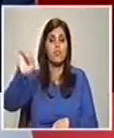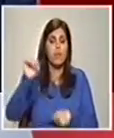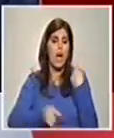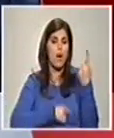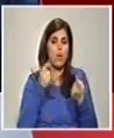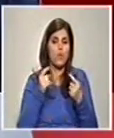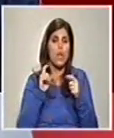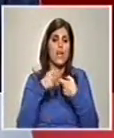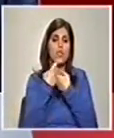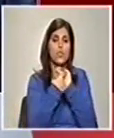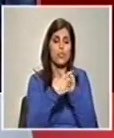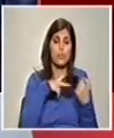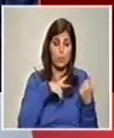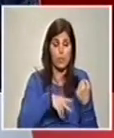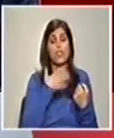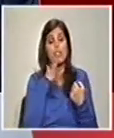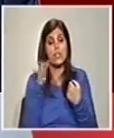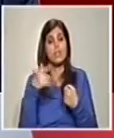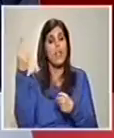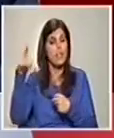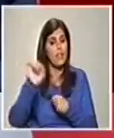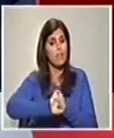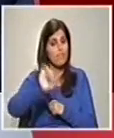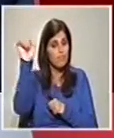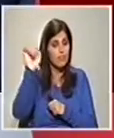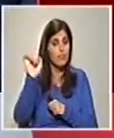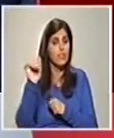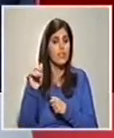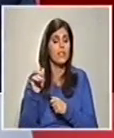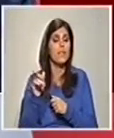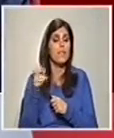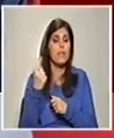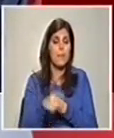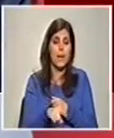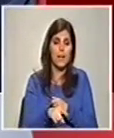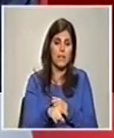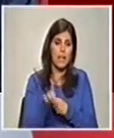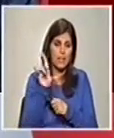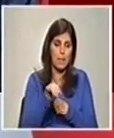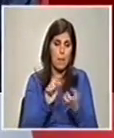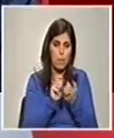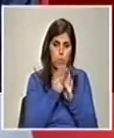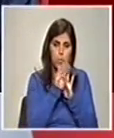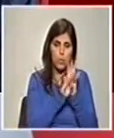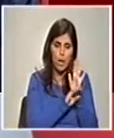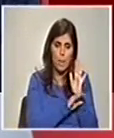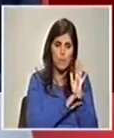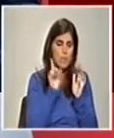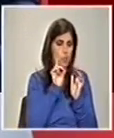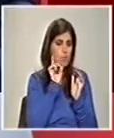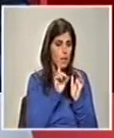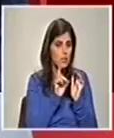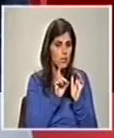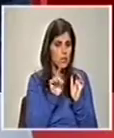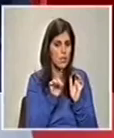acionistas internacionais e alguns portugueses, eles também têm nos seus países ou nas suas empresas, também têm programas muito importantes. Portanto, isto